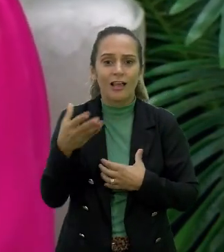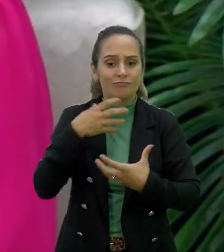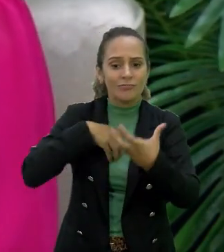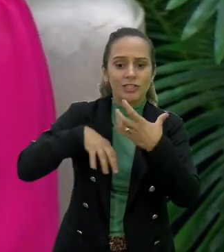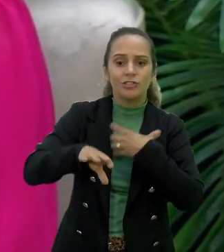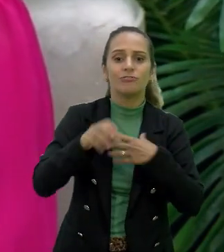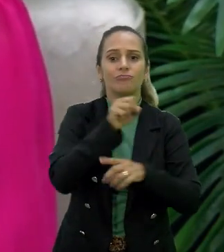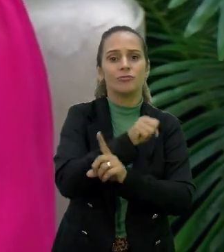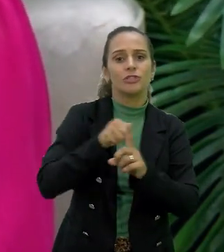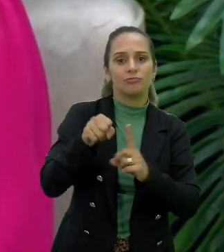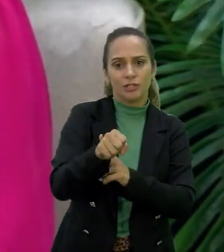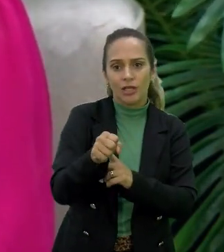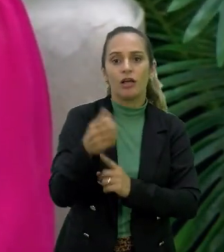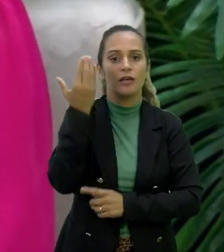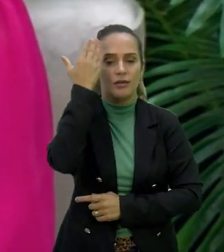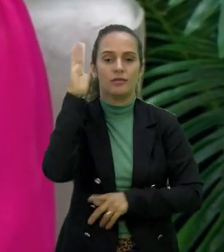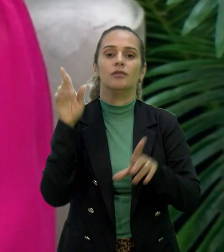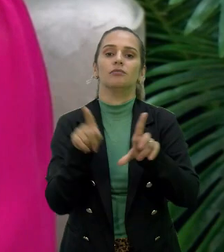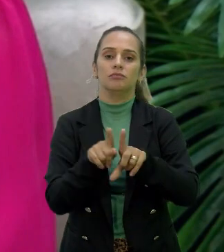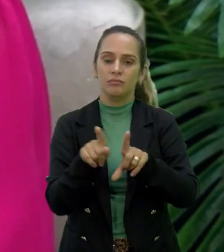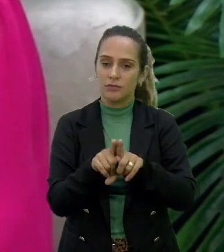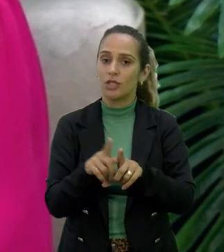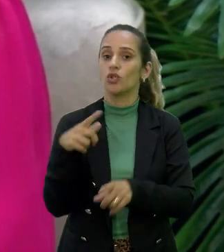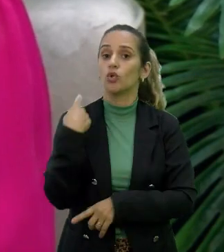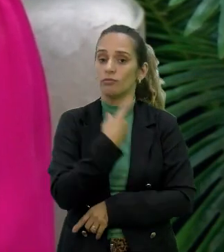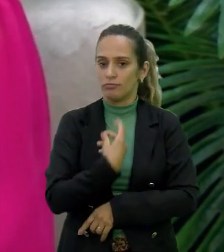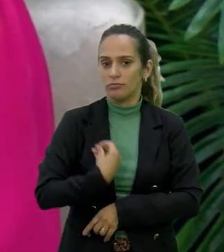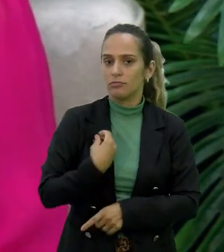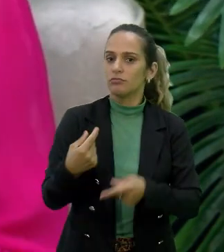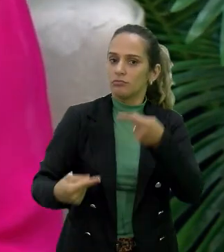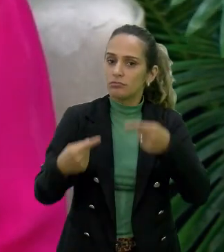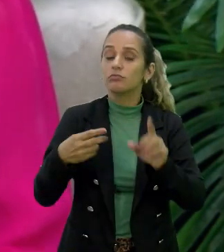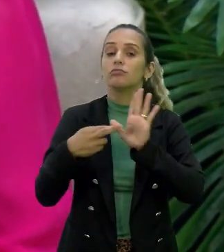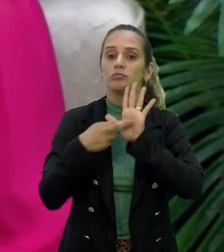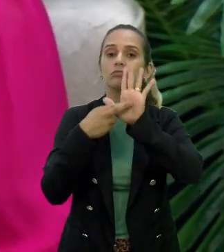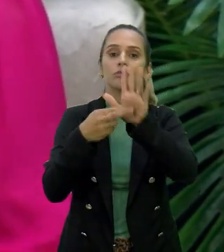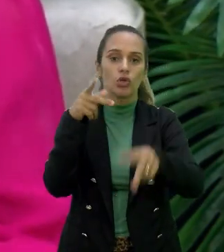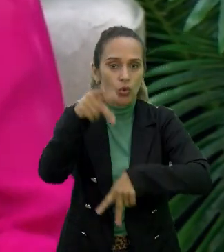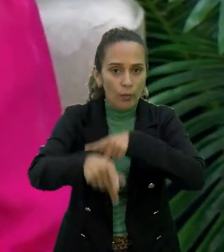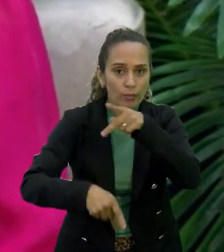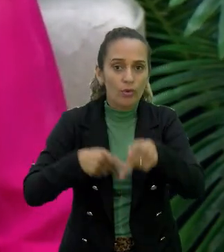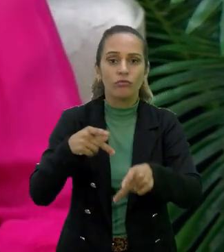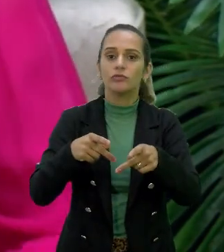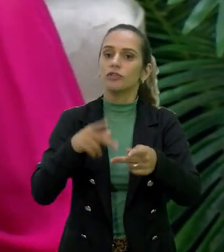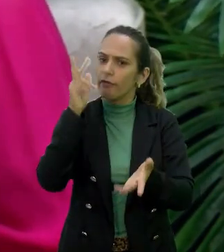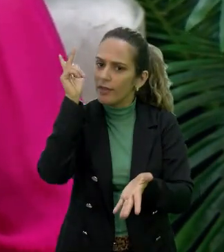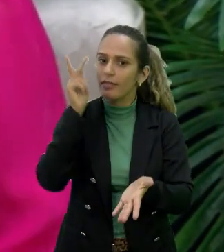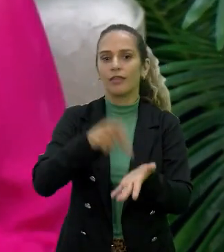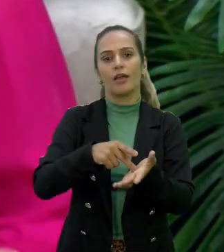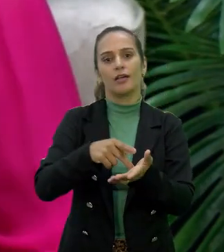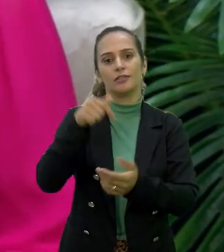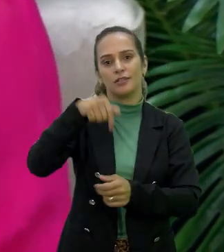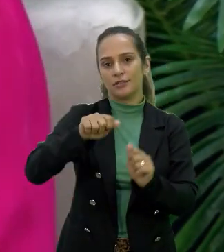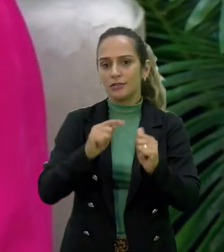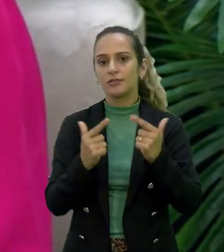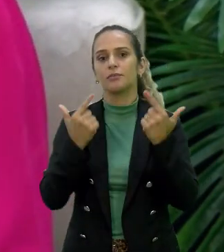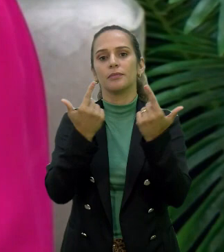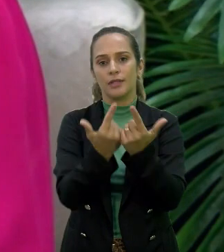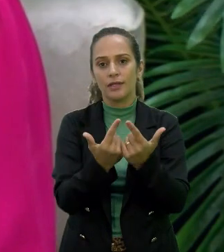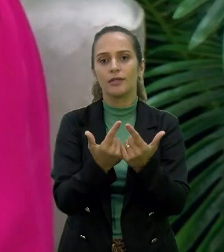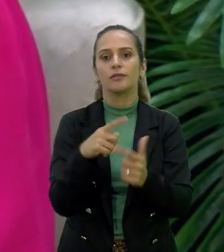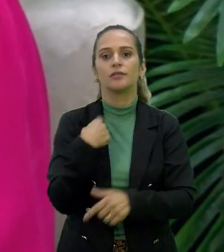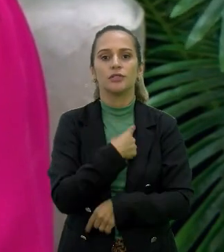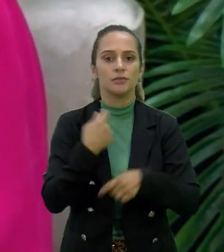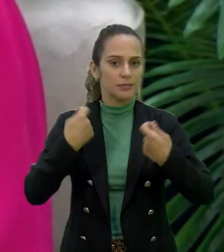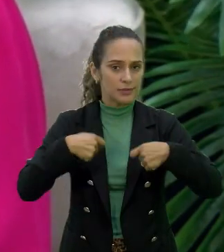essas questões sociais e eu entendo que a gente que está na política somos os representantes do povo literalmente aqui nessa casa